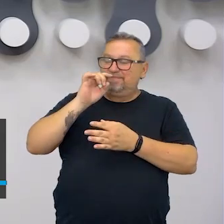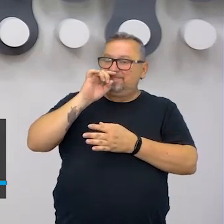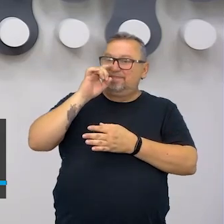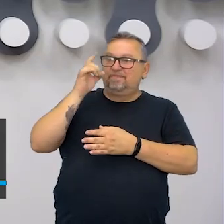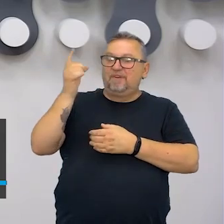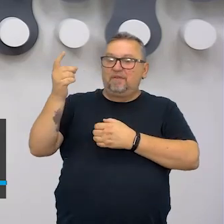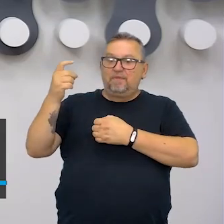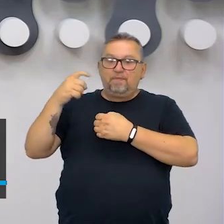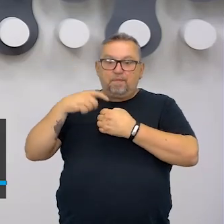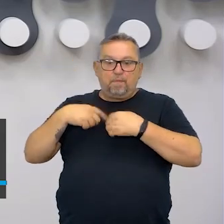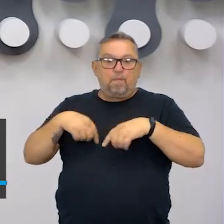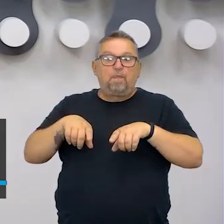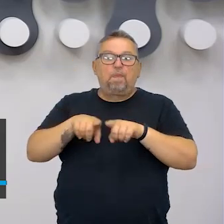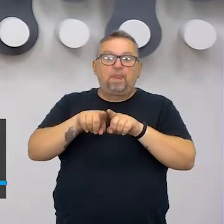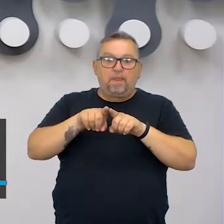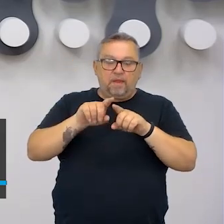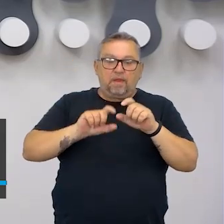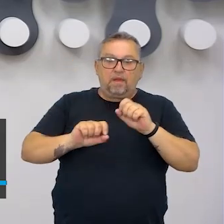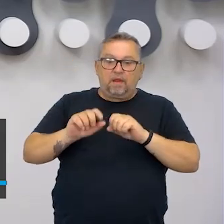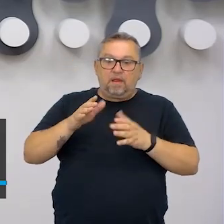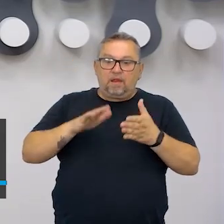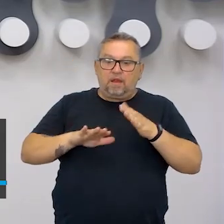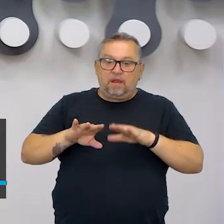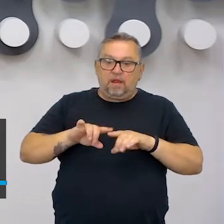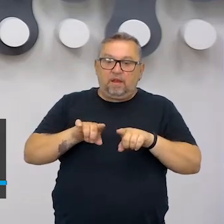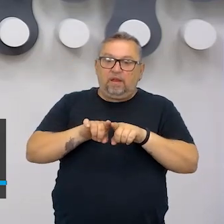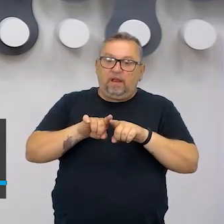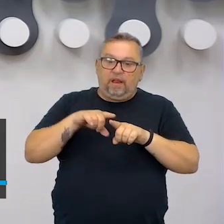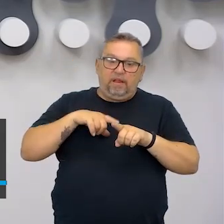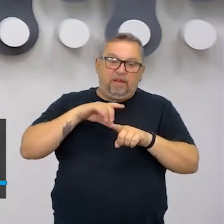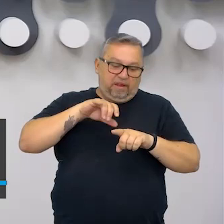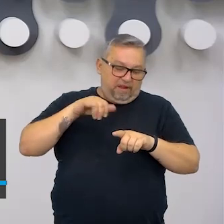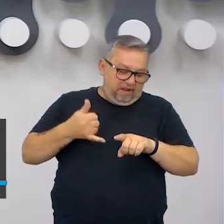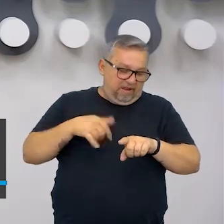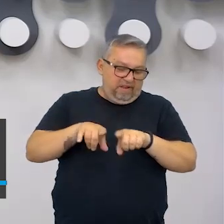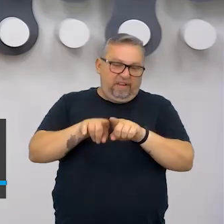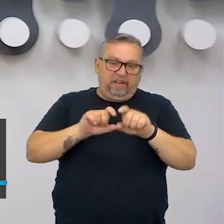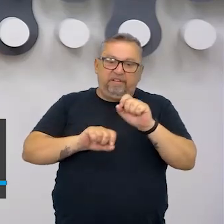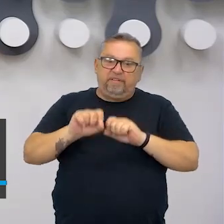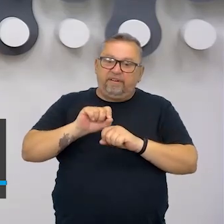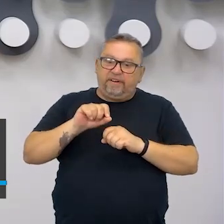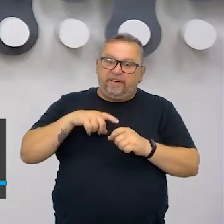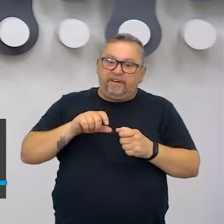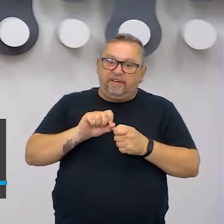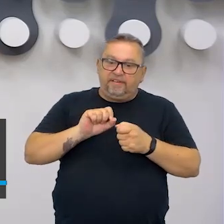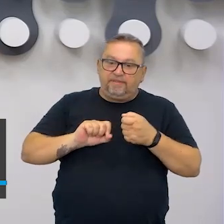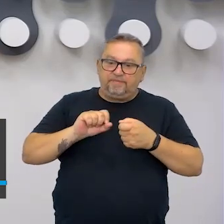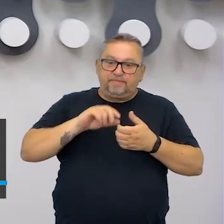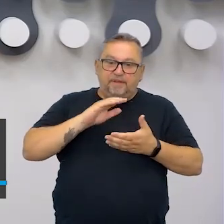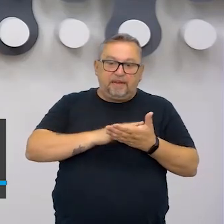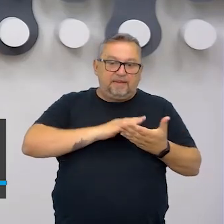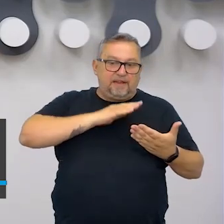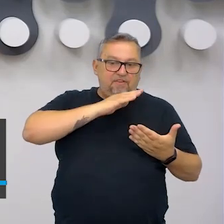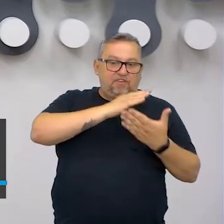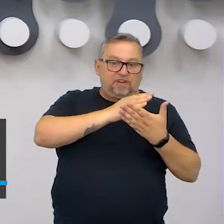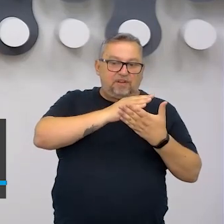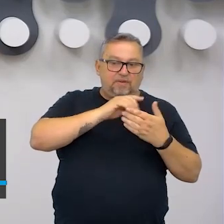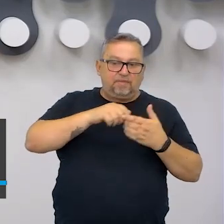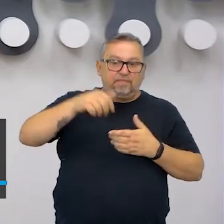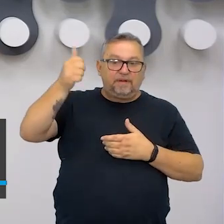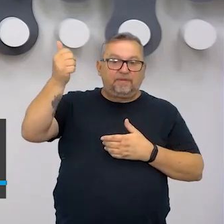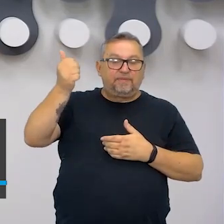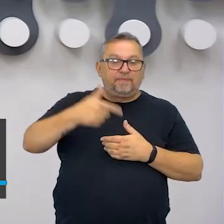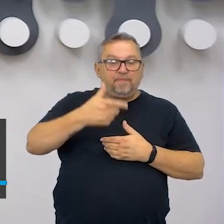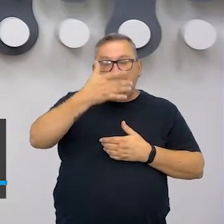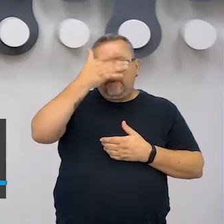né? E talvez até supervalorizados, valorizado excessivamente, às vezes até mais do que